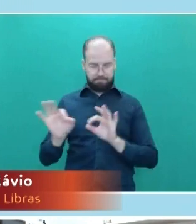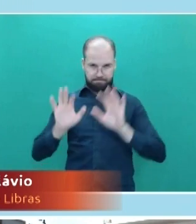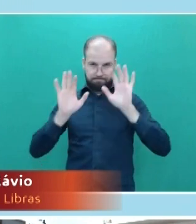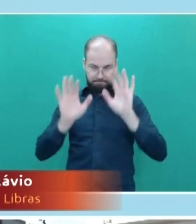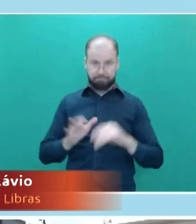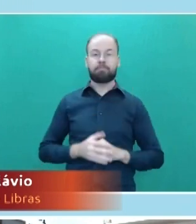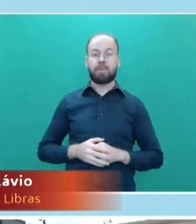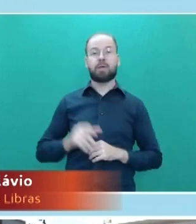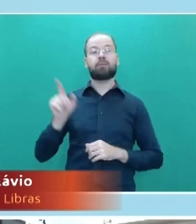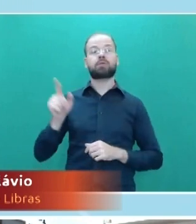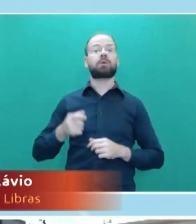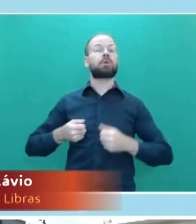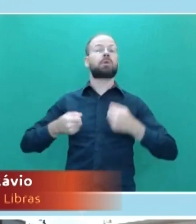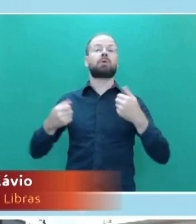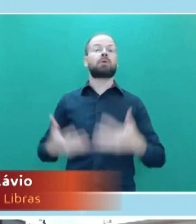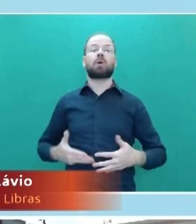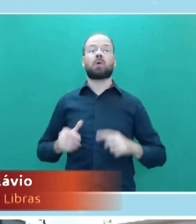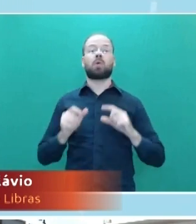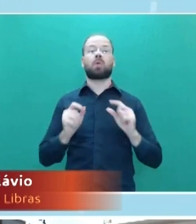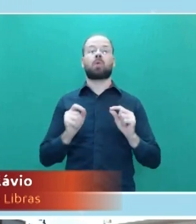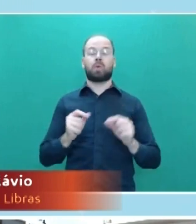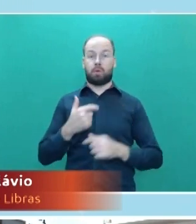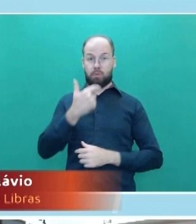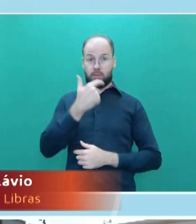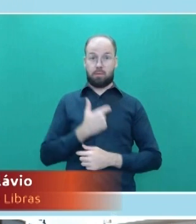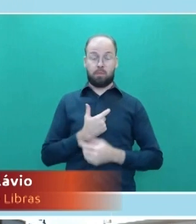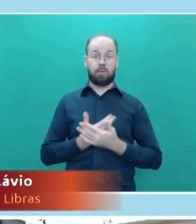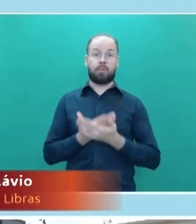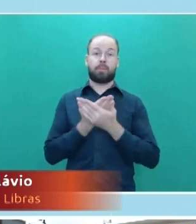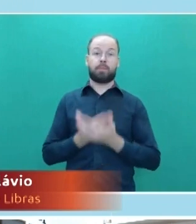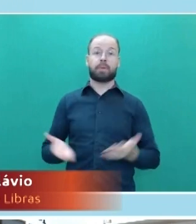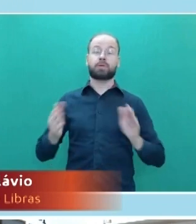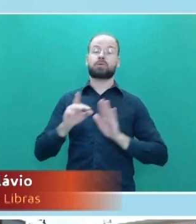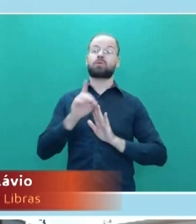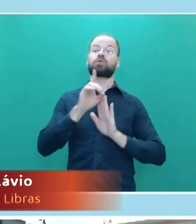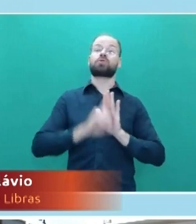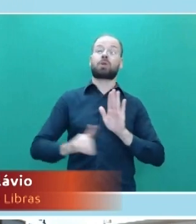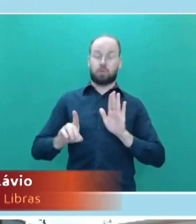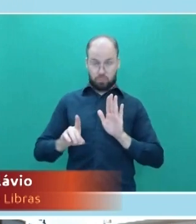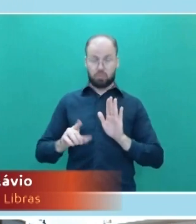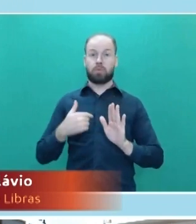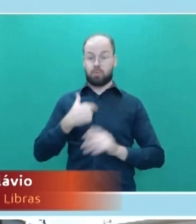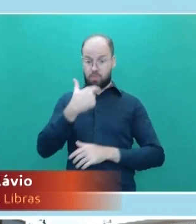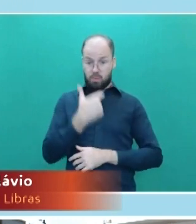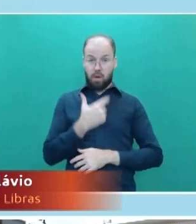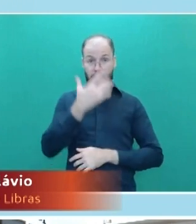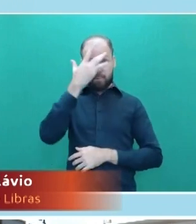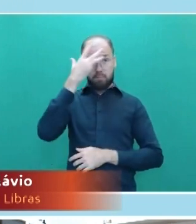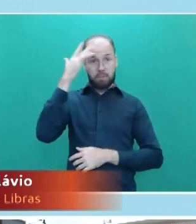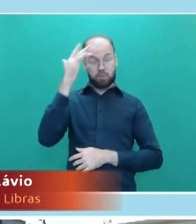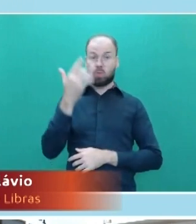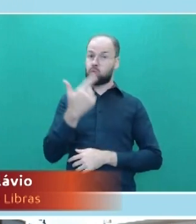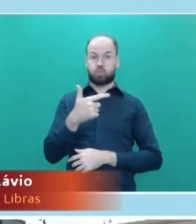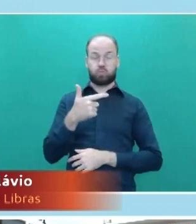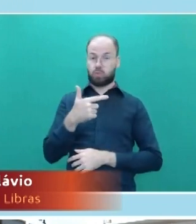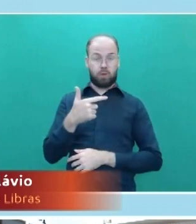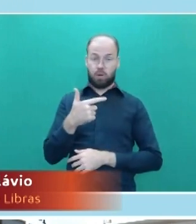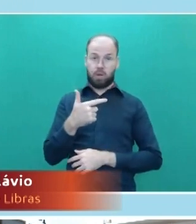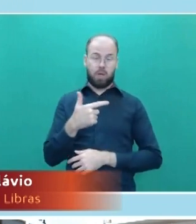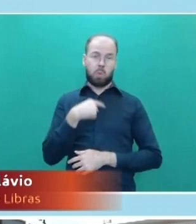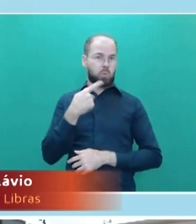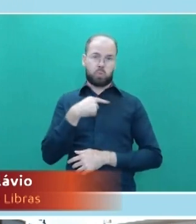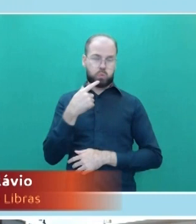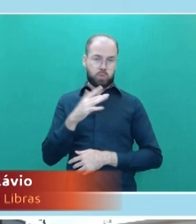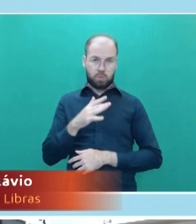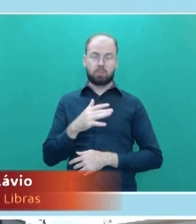falar um pouquinho do que perde o trabalhador, né? Que direitos esse trabalhador não tem assegurados ao optar